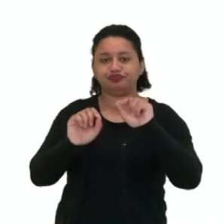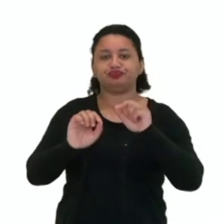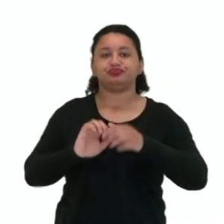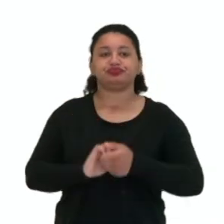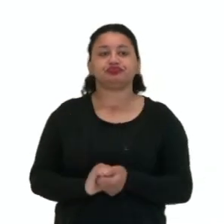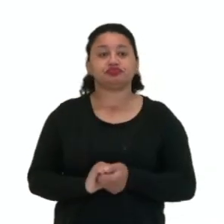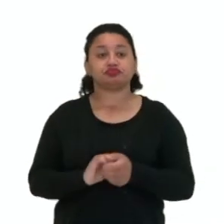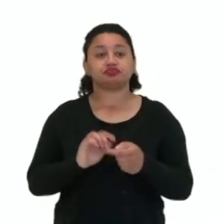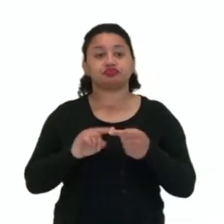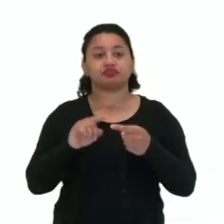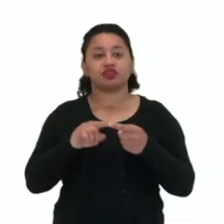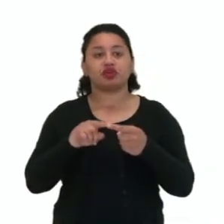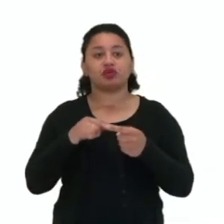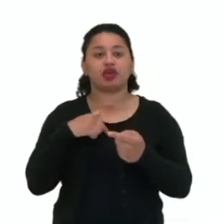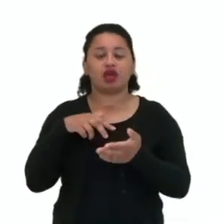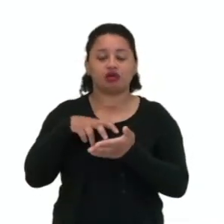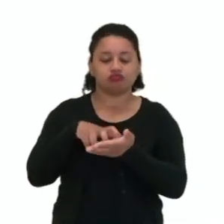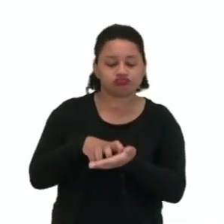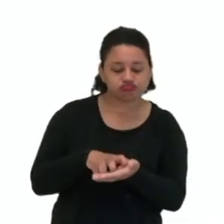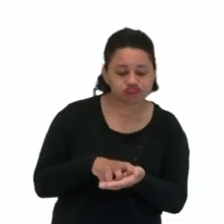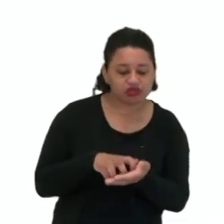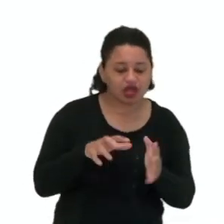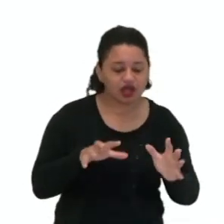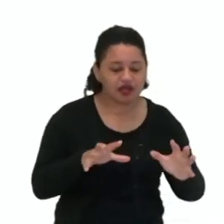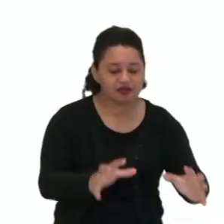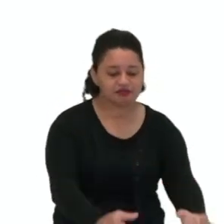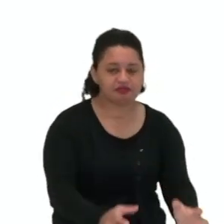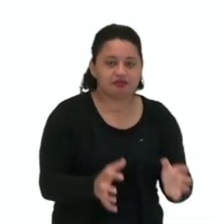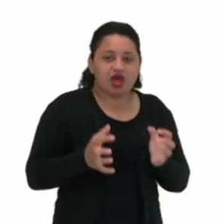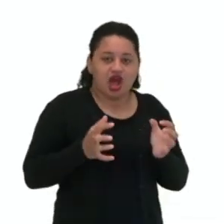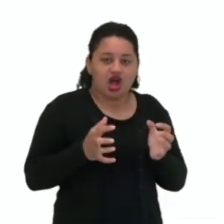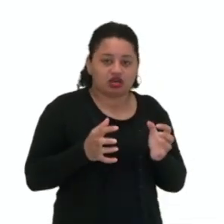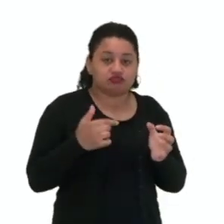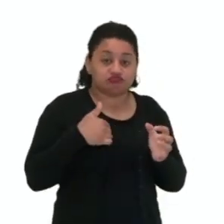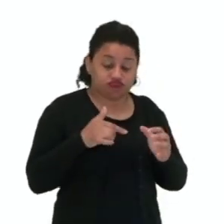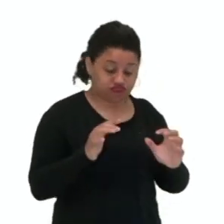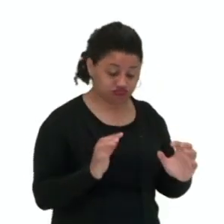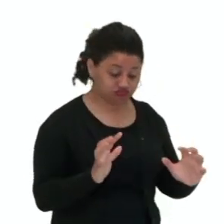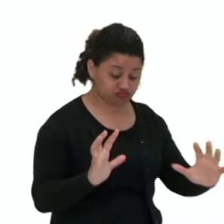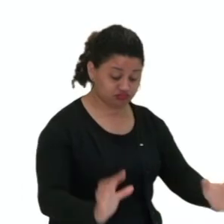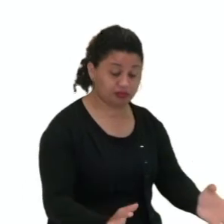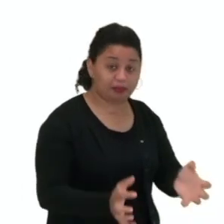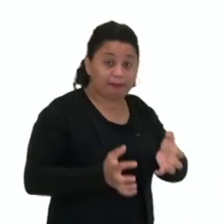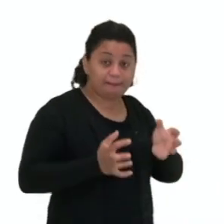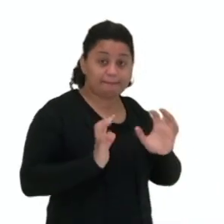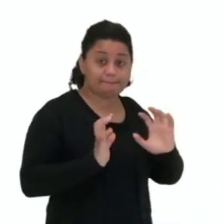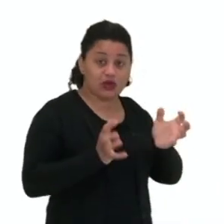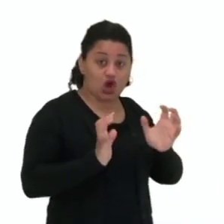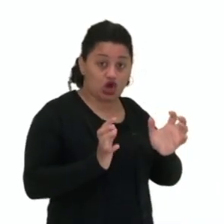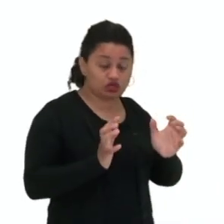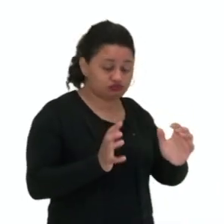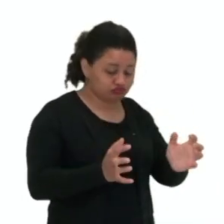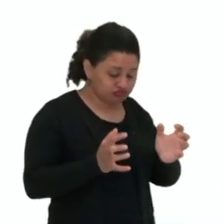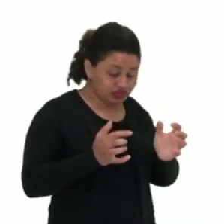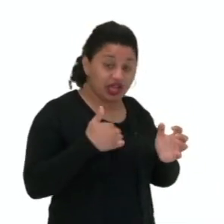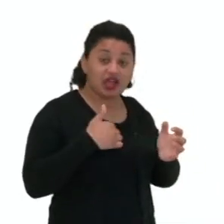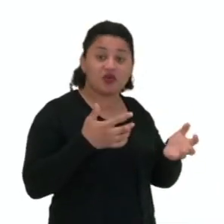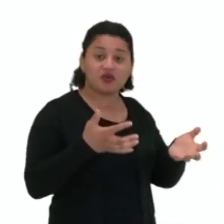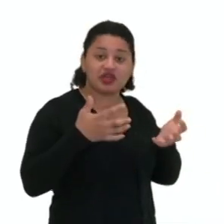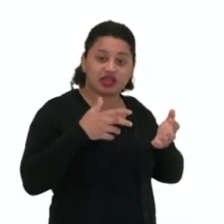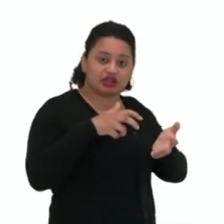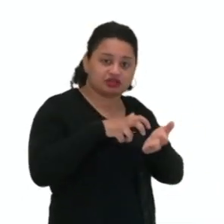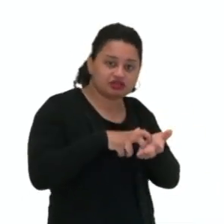exemplo, agachar-se e pegar uma bola. Então, agachei e peguei a bola. Eu quis